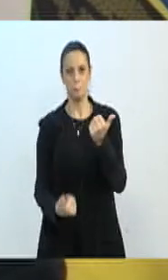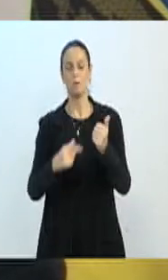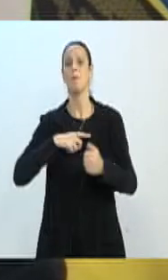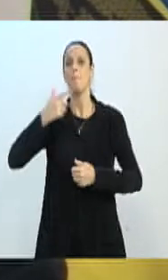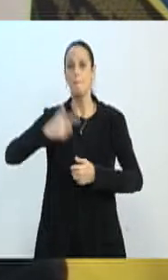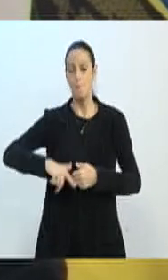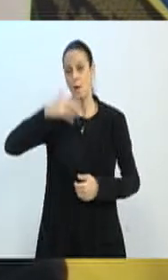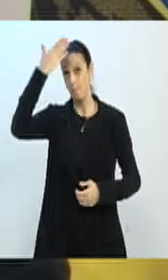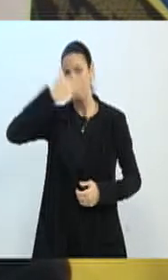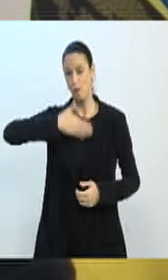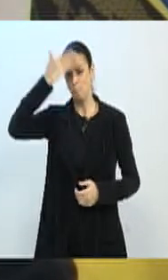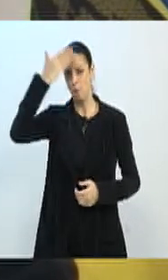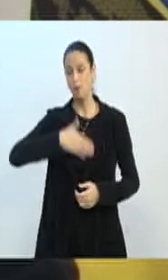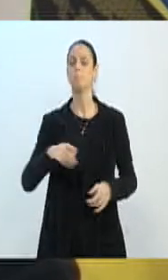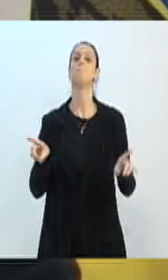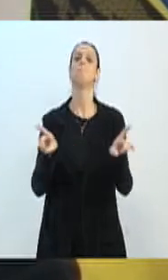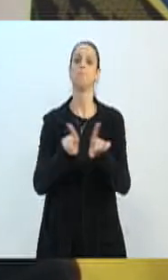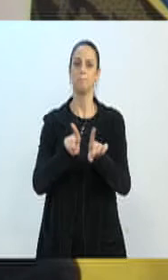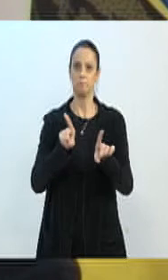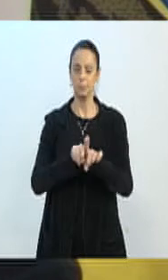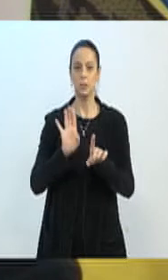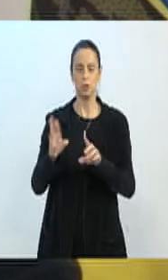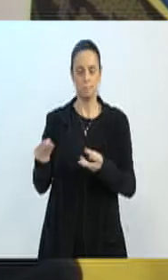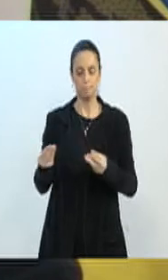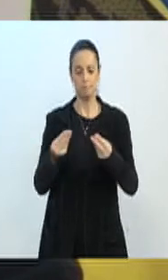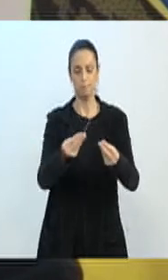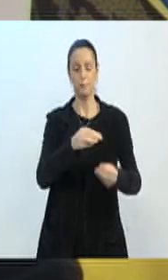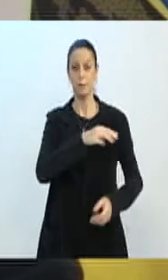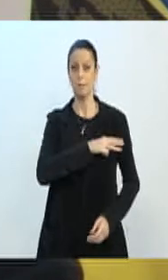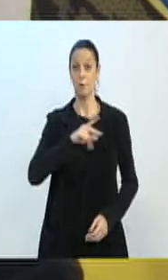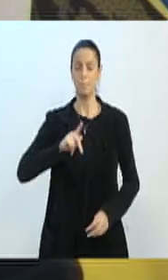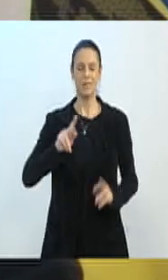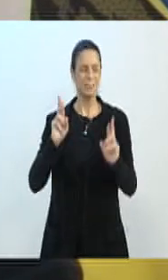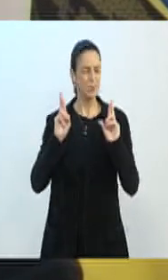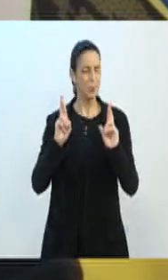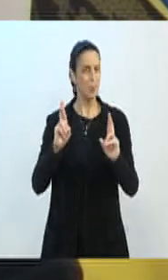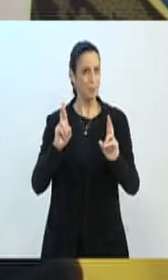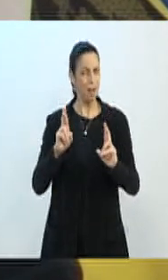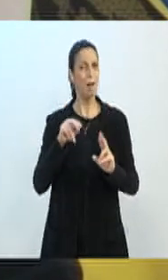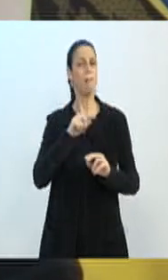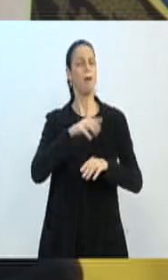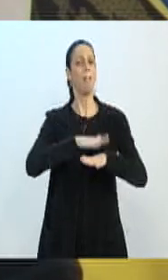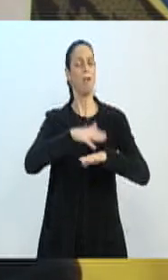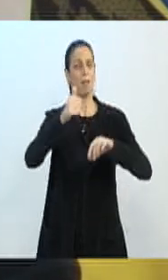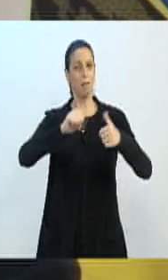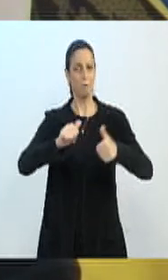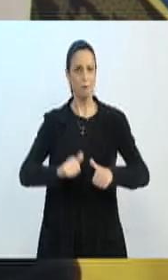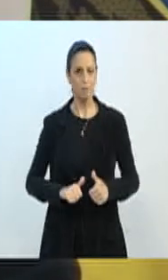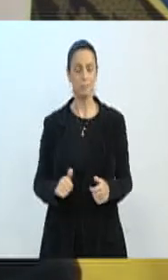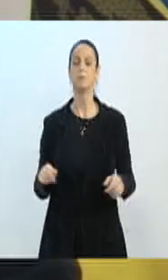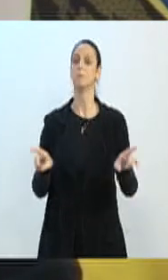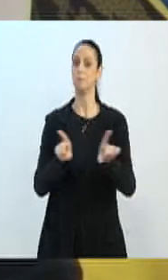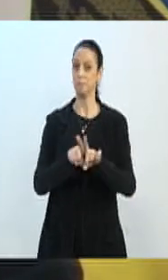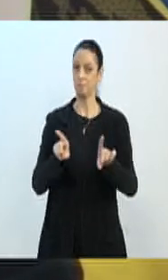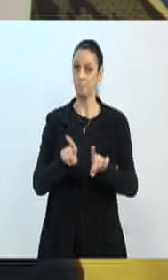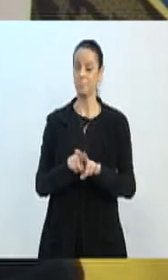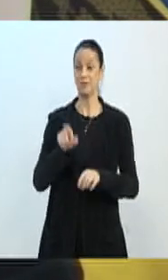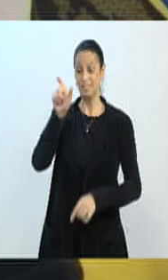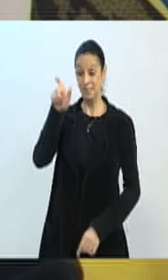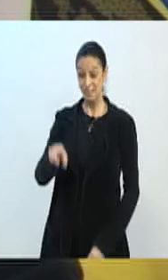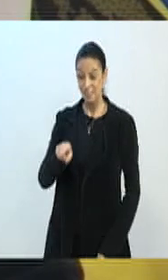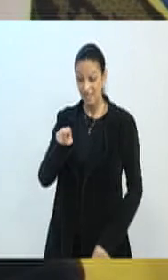mais algumas provas essas também foram PMP Espero que seja apurado espero que esse servidor